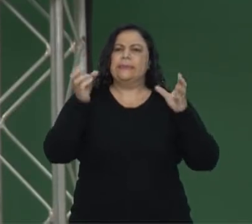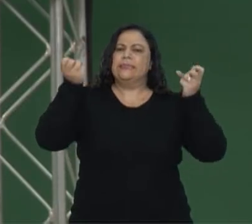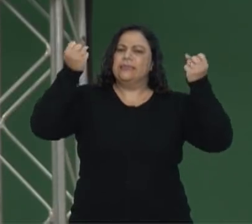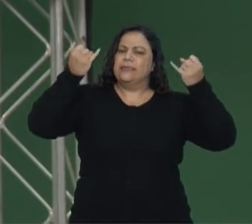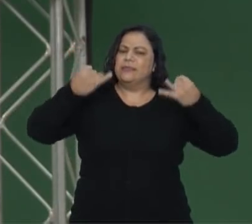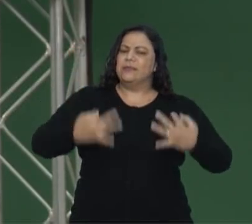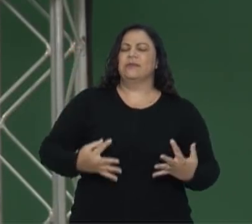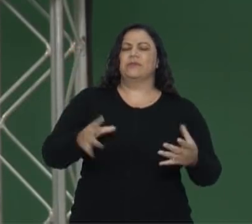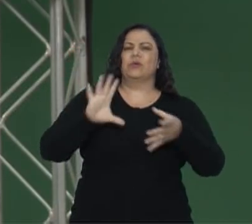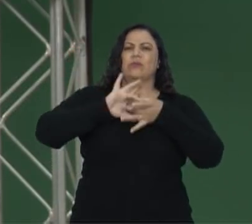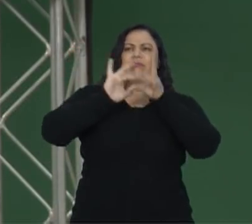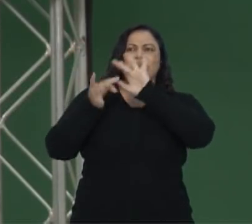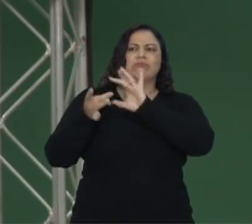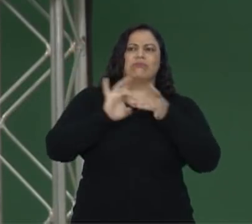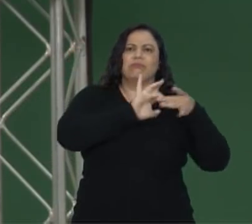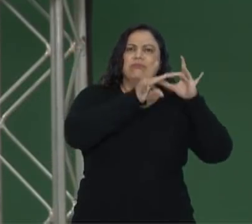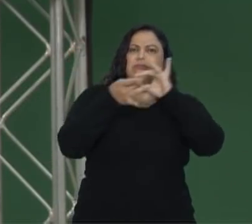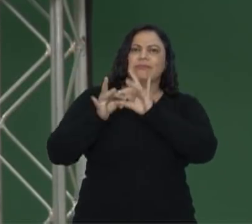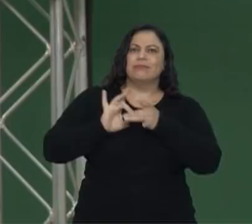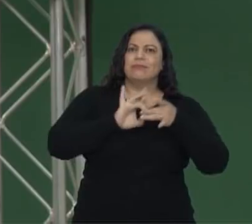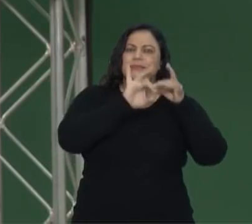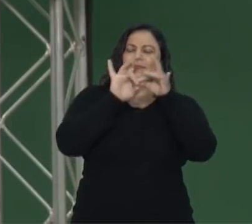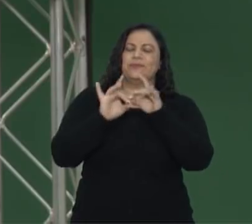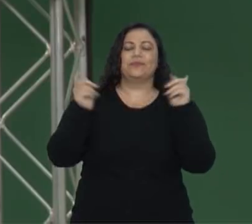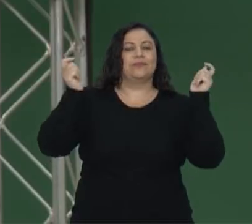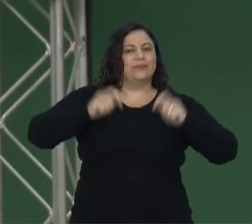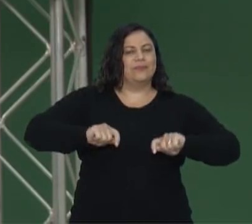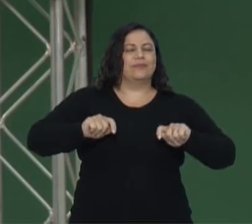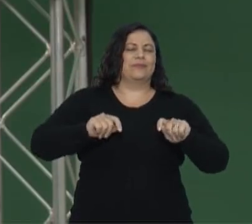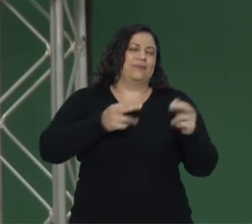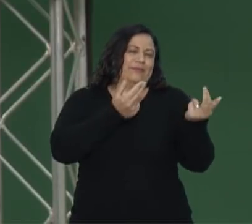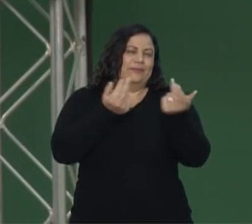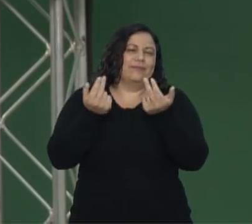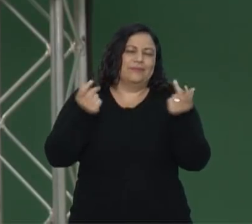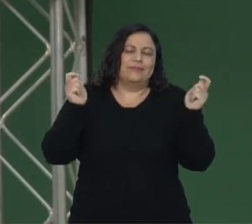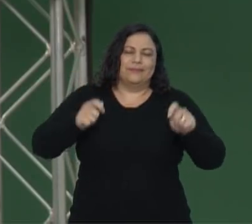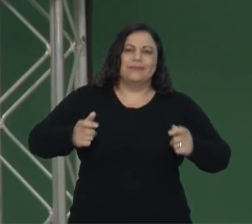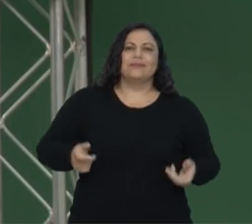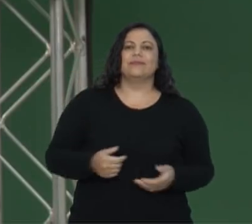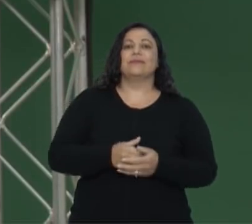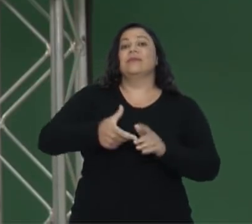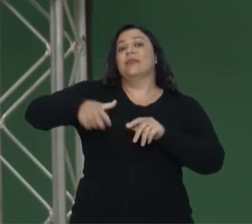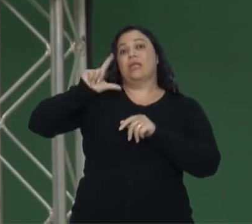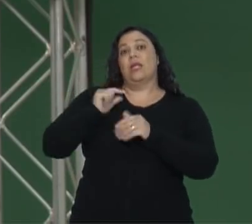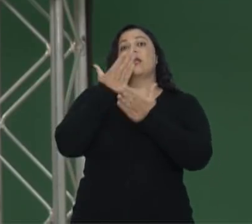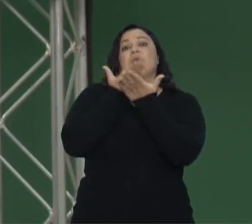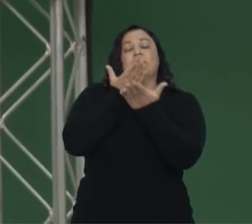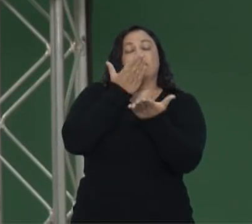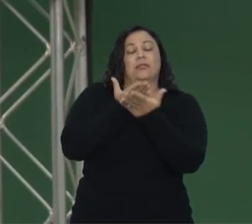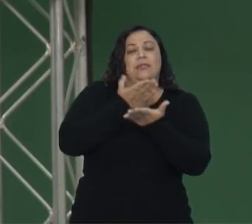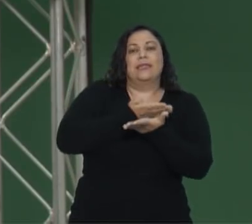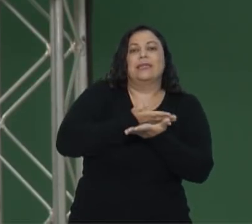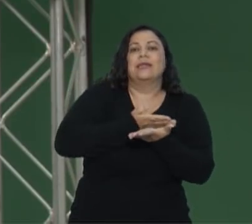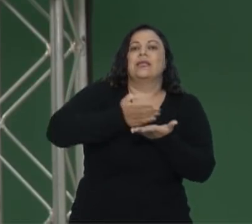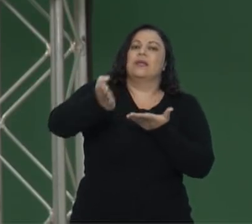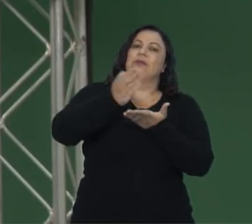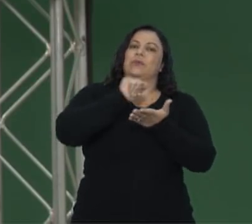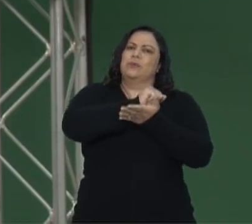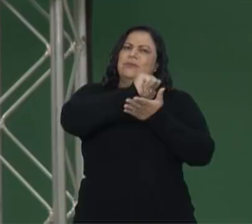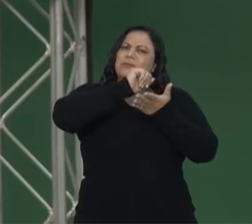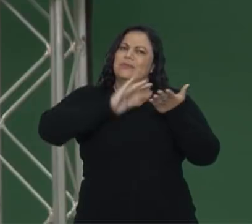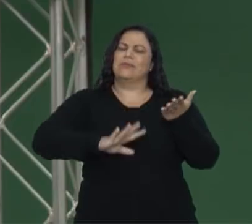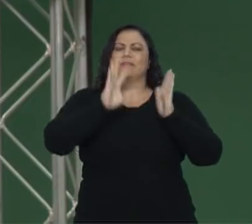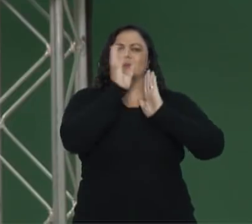relacionados e interligados. E hoje não vai ser diferente. Mas antes da nossa aula começar propriamente dita, com exercício,